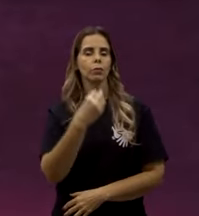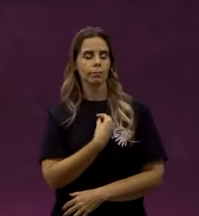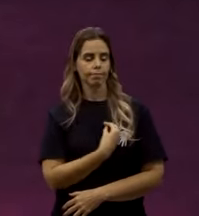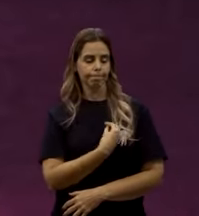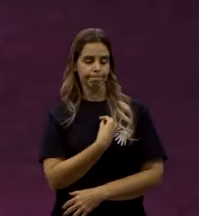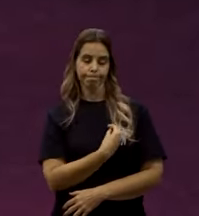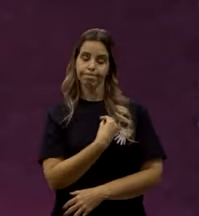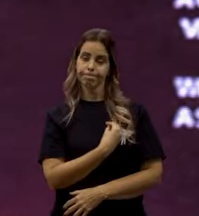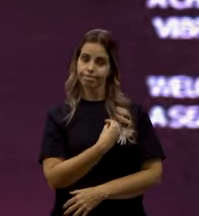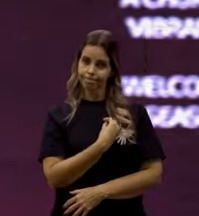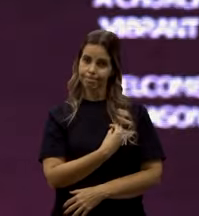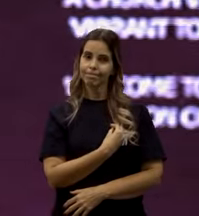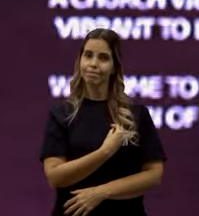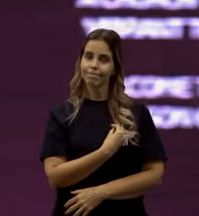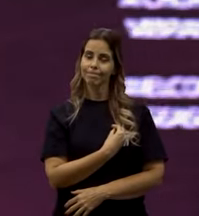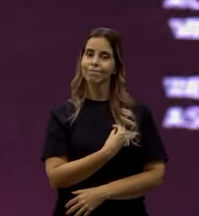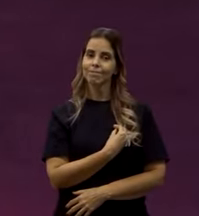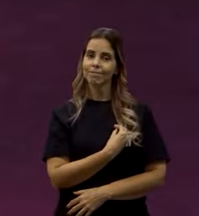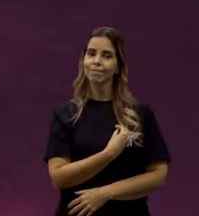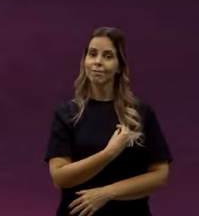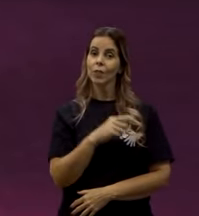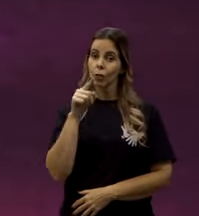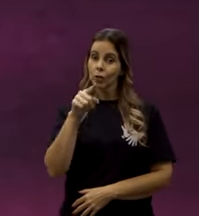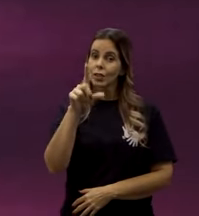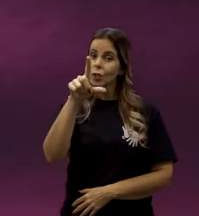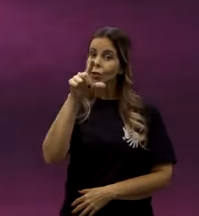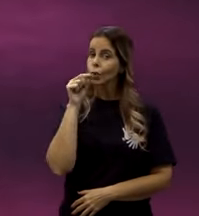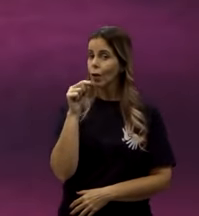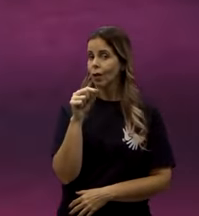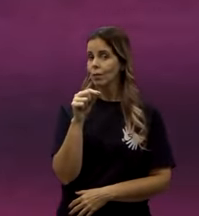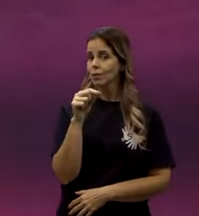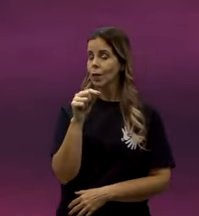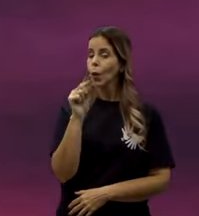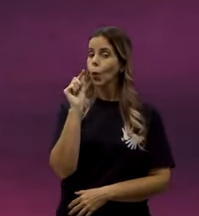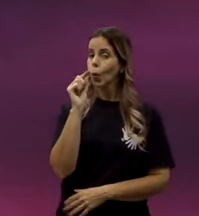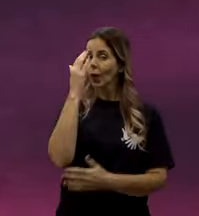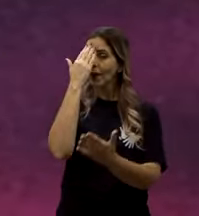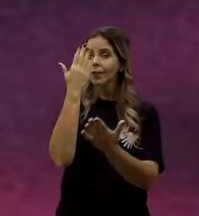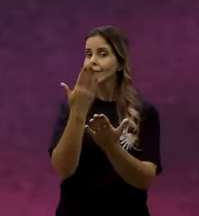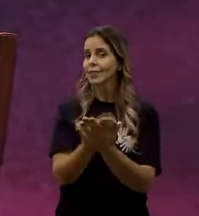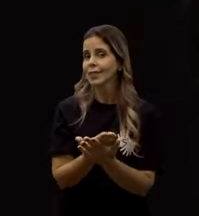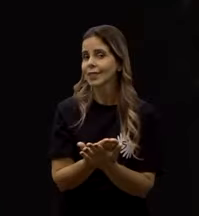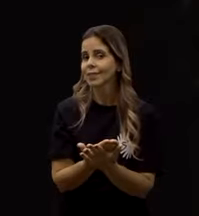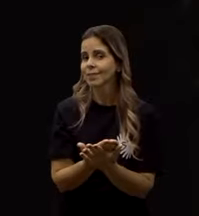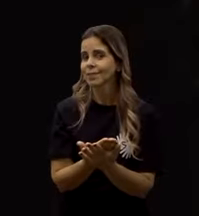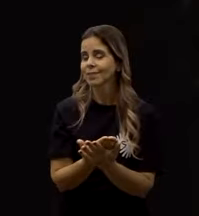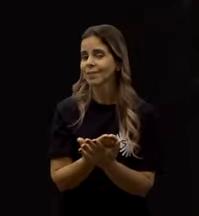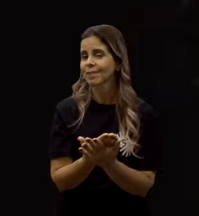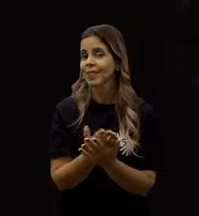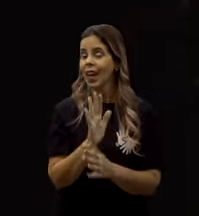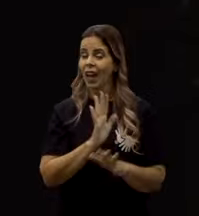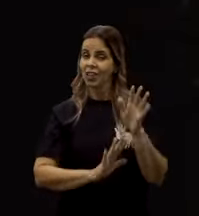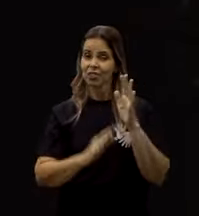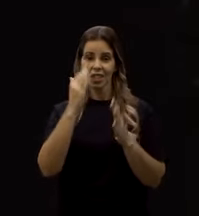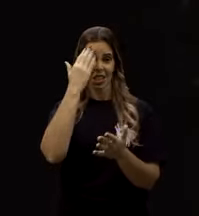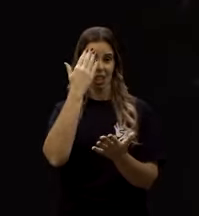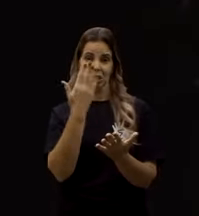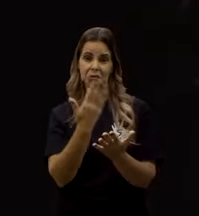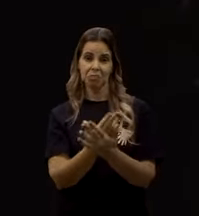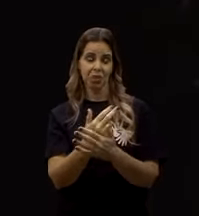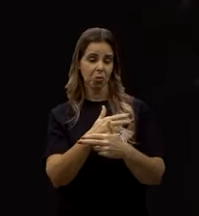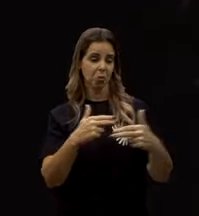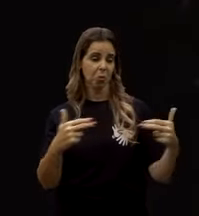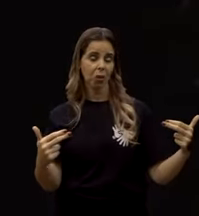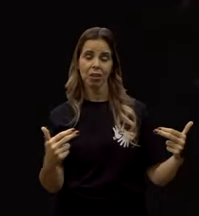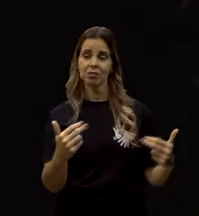crê o que você crê decide o que você vive É por isso que você acredita um monte de coisa que não faz o menor sentido muit das vezes porque tá ouvindo coisas que não